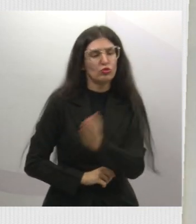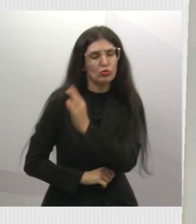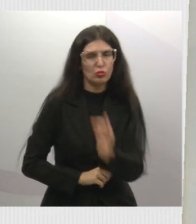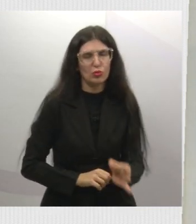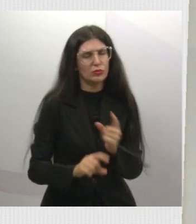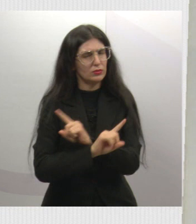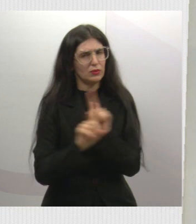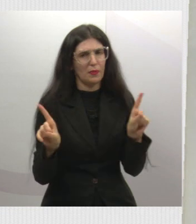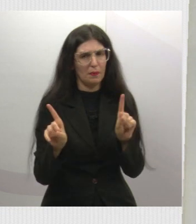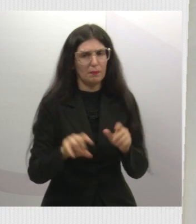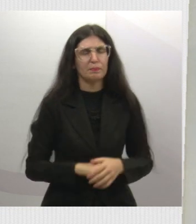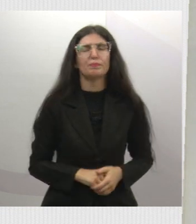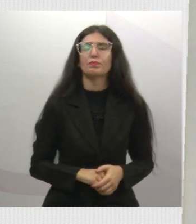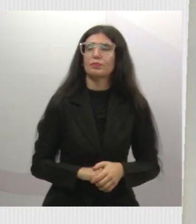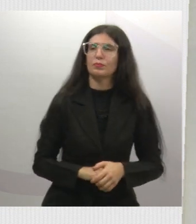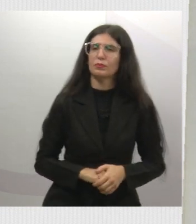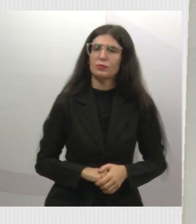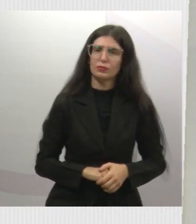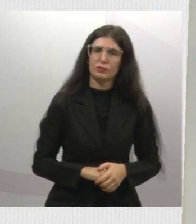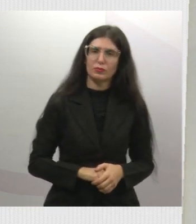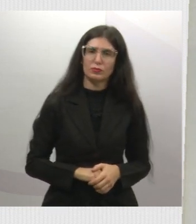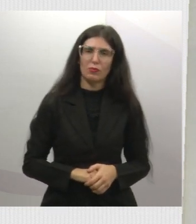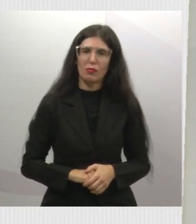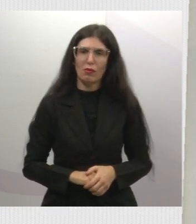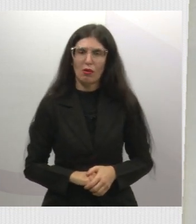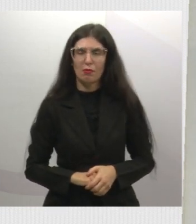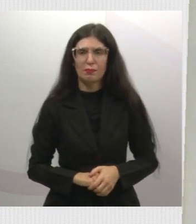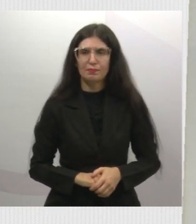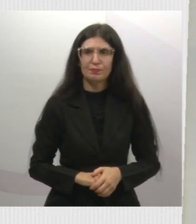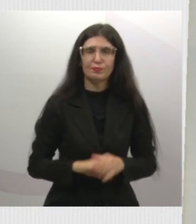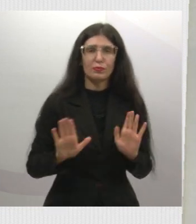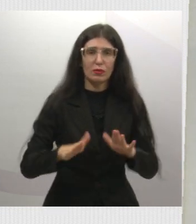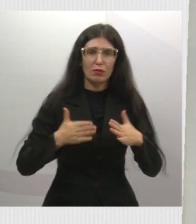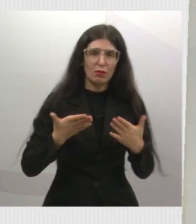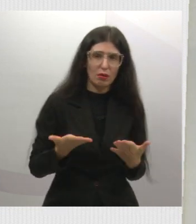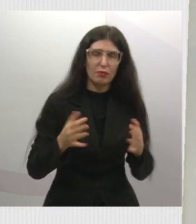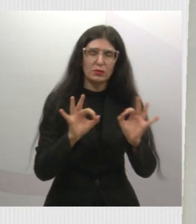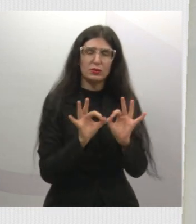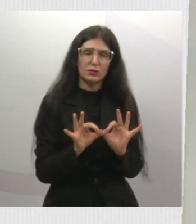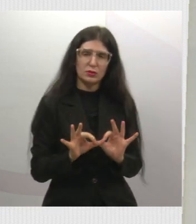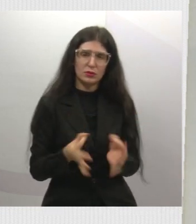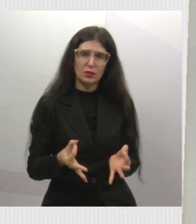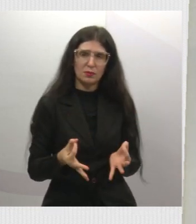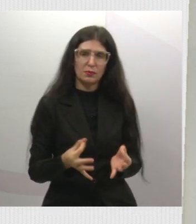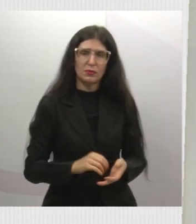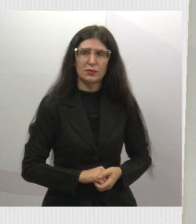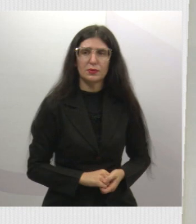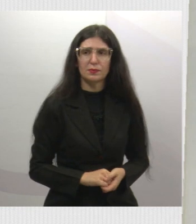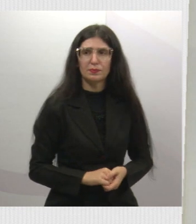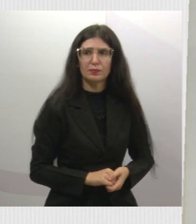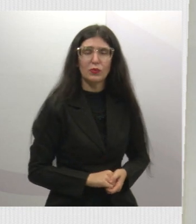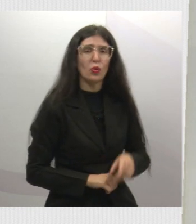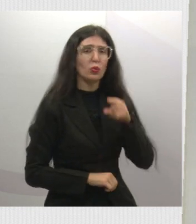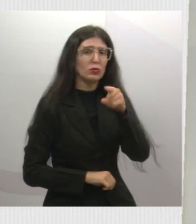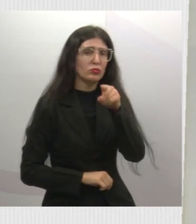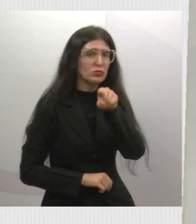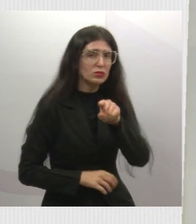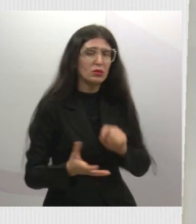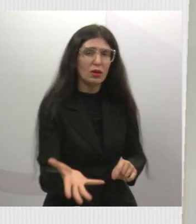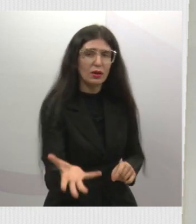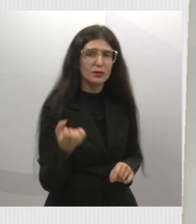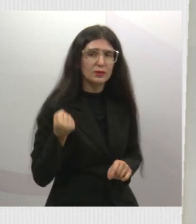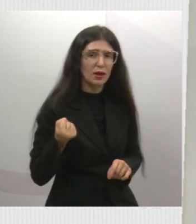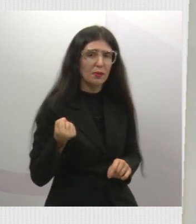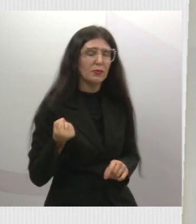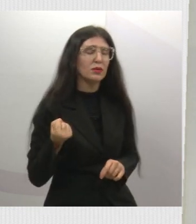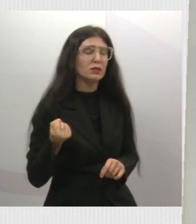você paga de alguma dívida que você tenha. Então, é muito simples, resultado primário, o que você ganha e o que